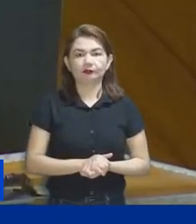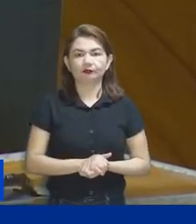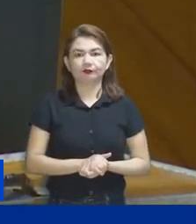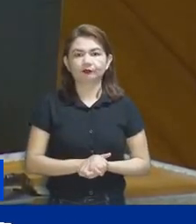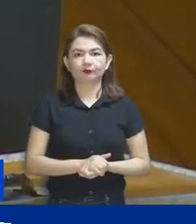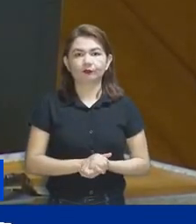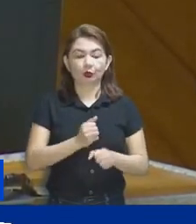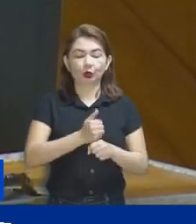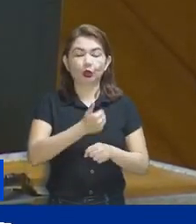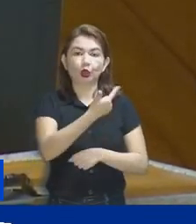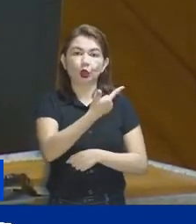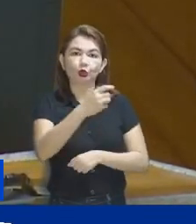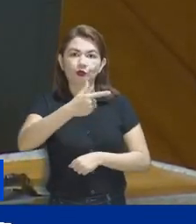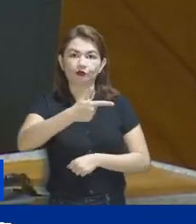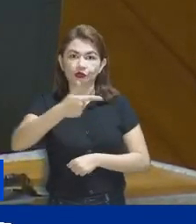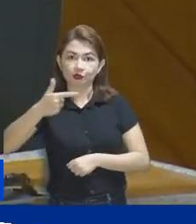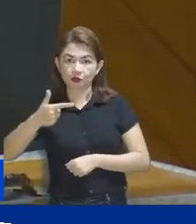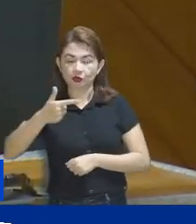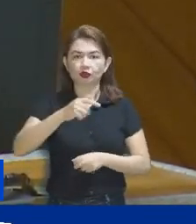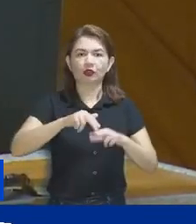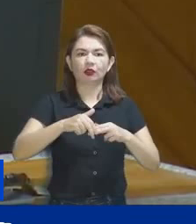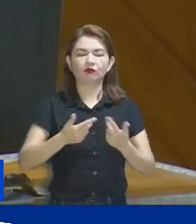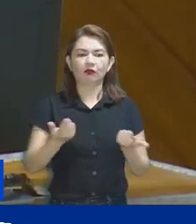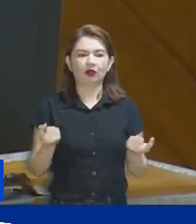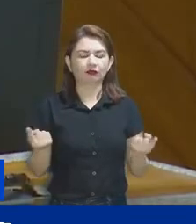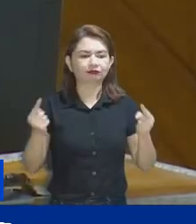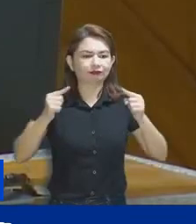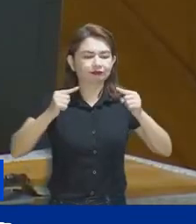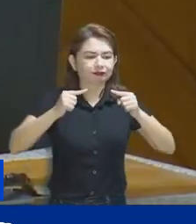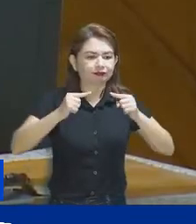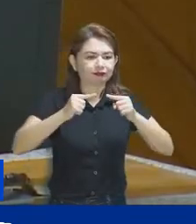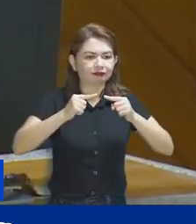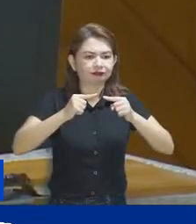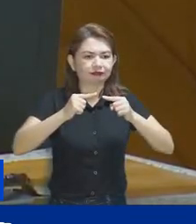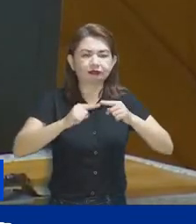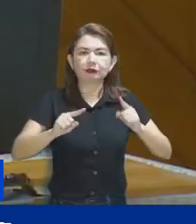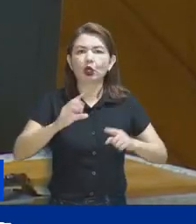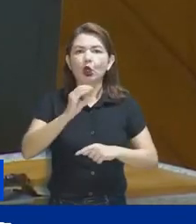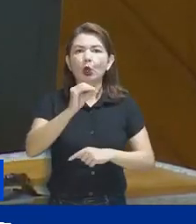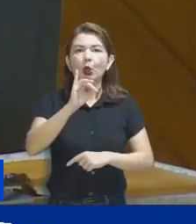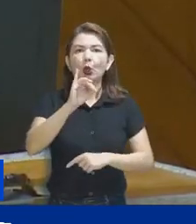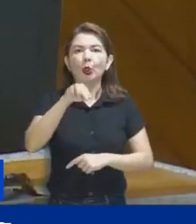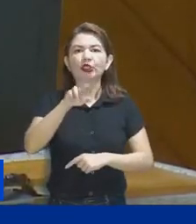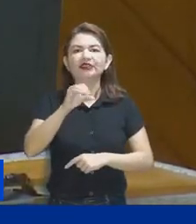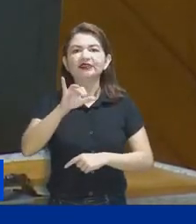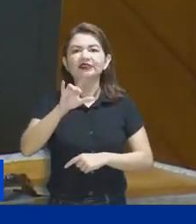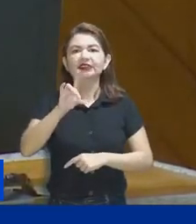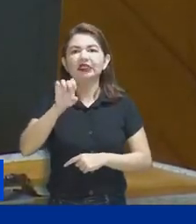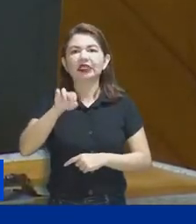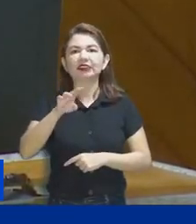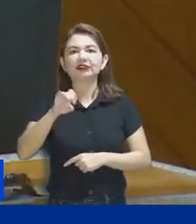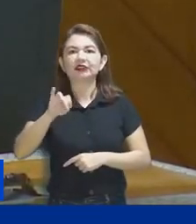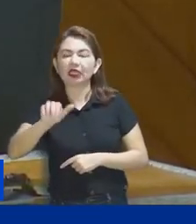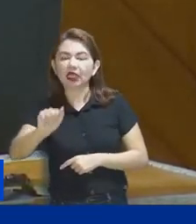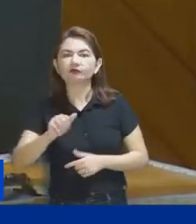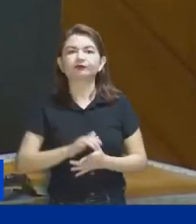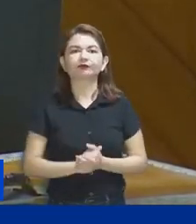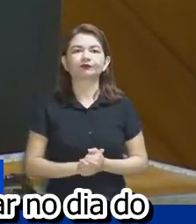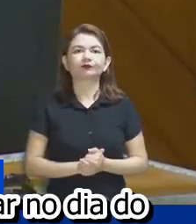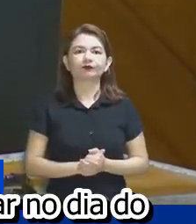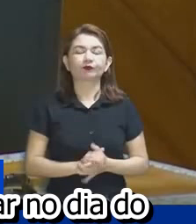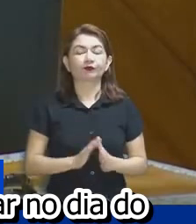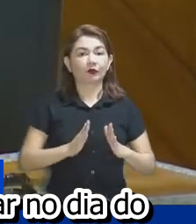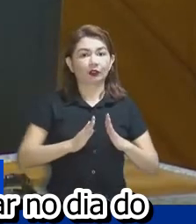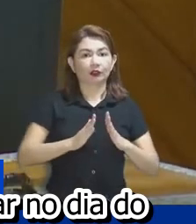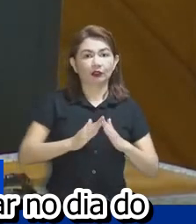601-650-2022, posto haver coincidência de partes, causa de pedir e pedidos.